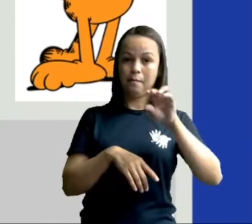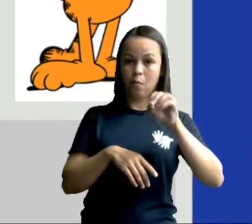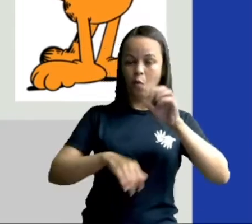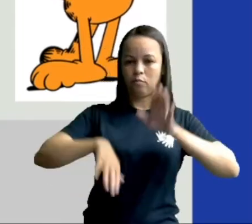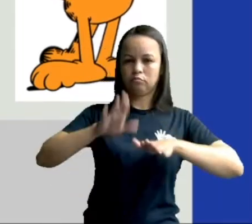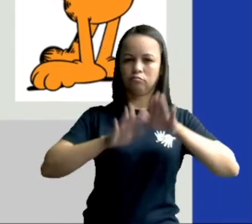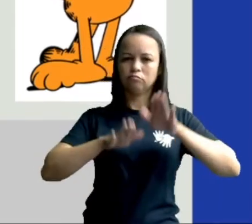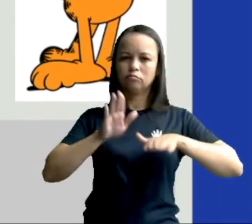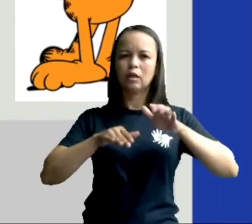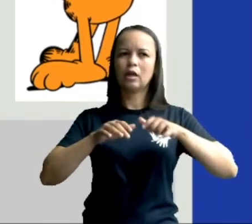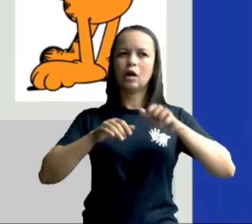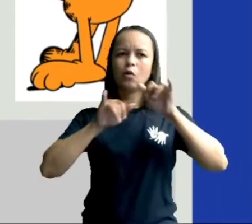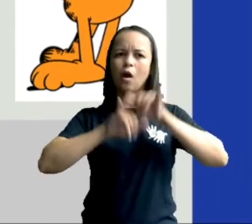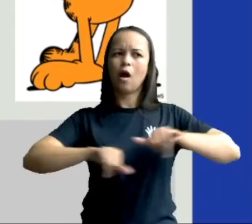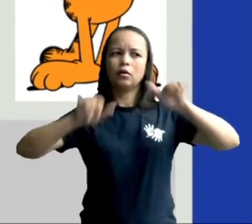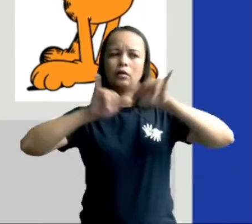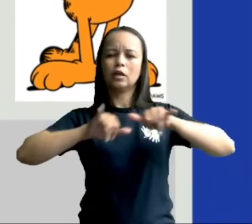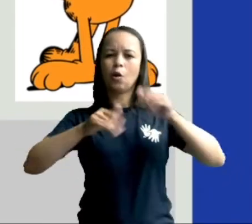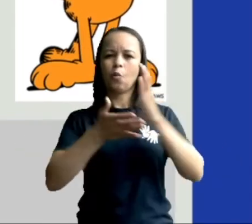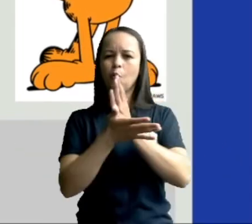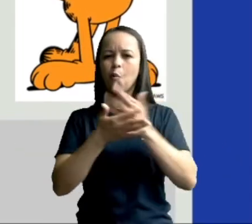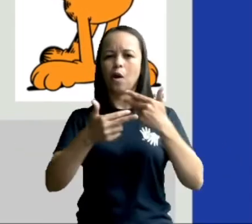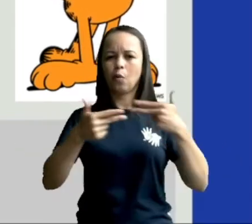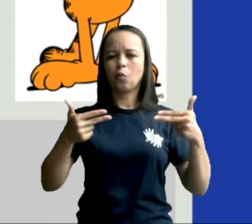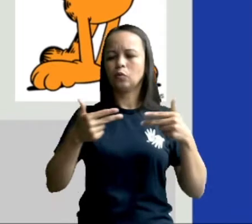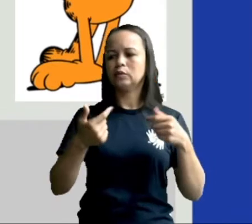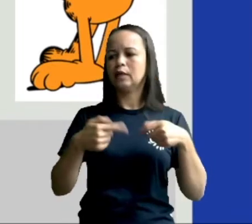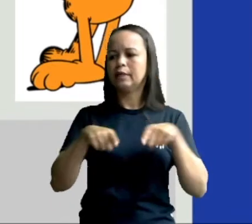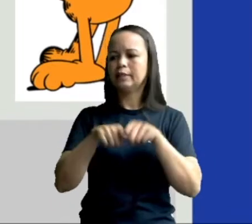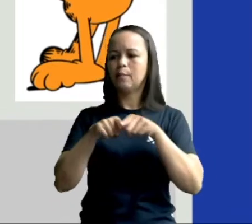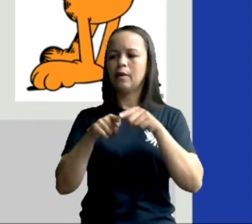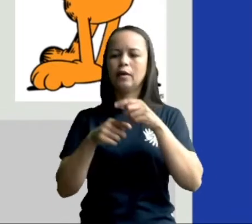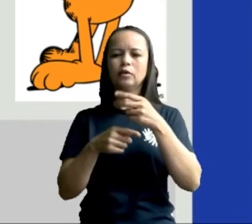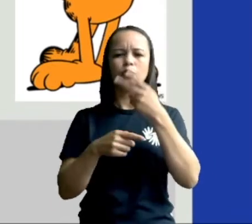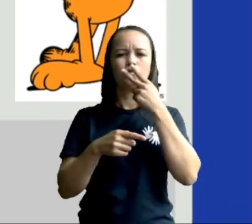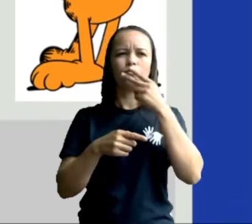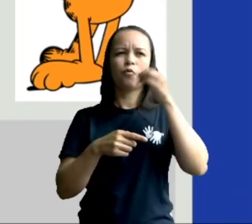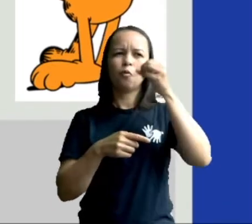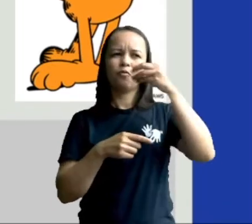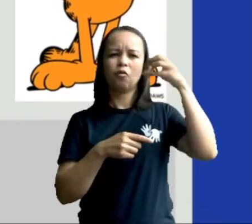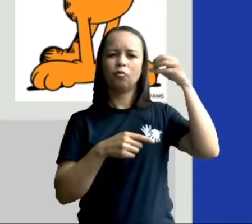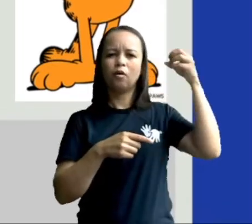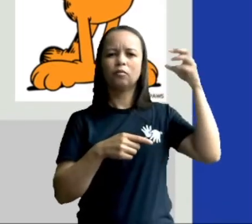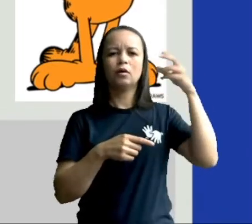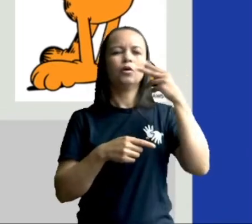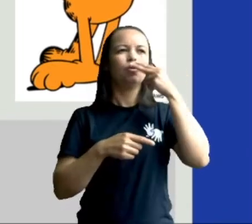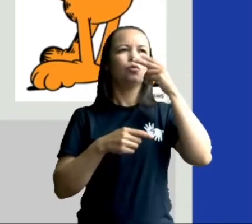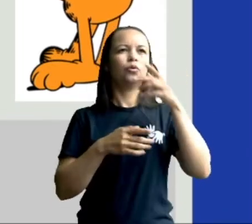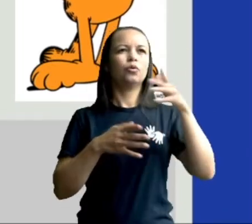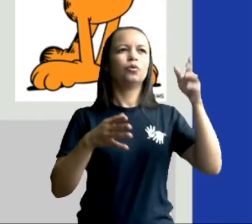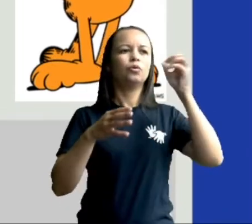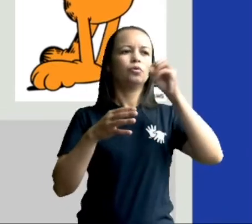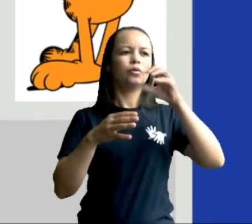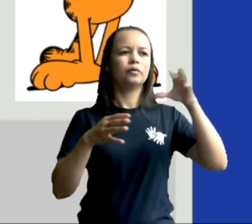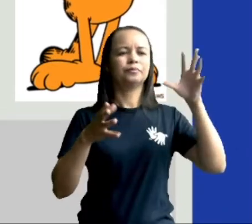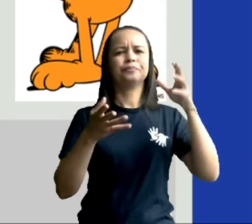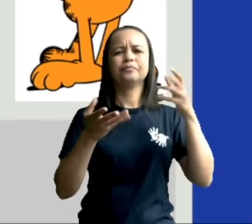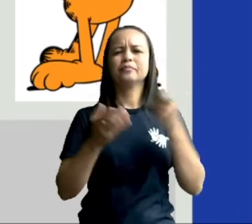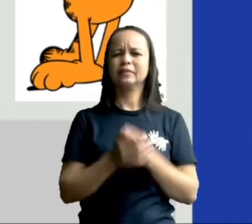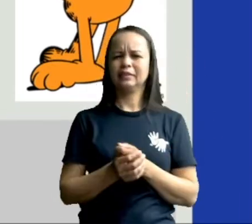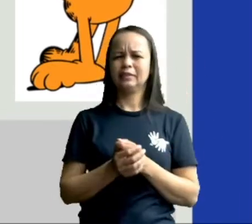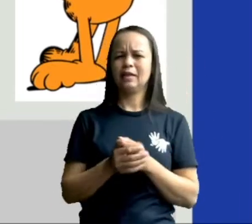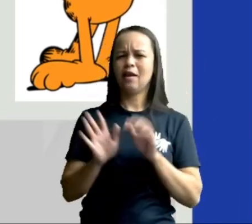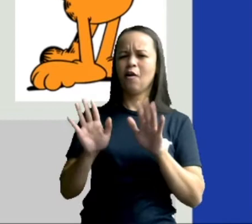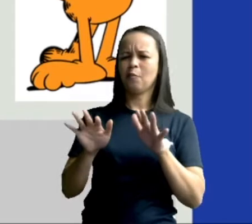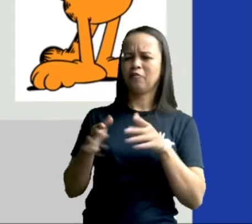coisa, enfim, e o telégrafo por sinais de fumo, de fumaça, certo? Que não tem aquela expressão, né? Ô, meu